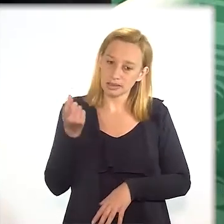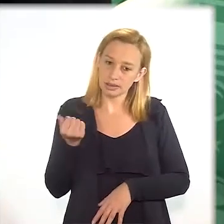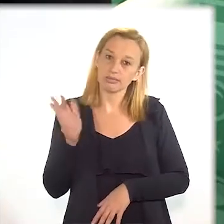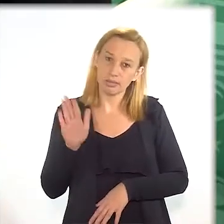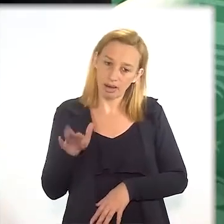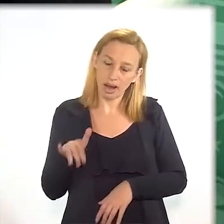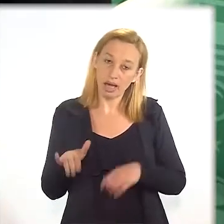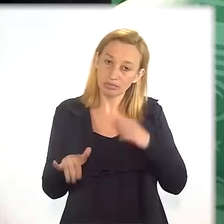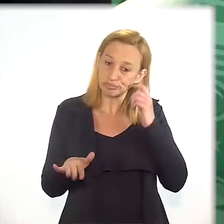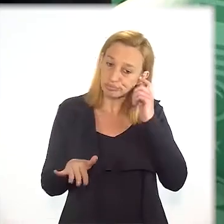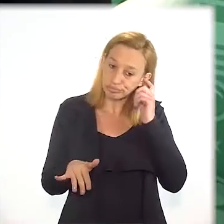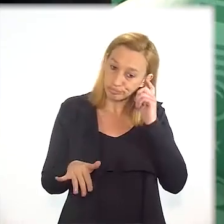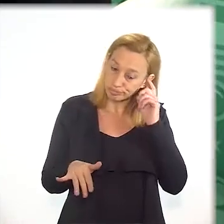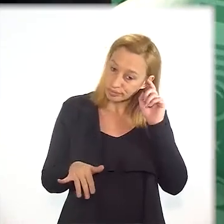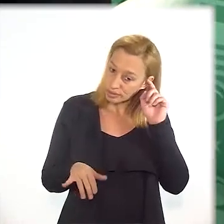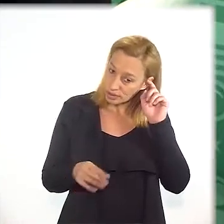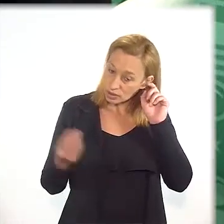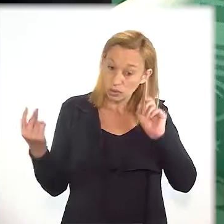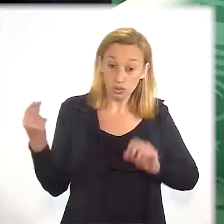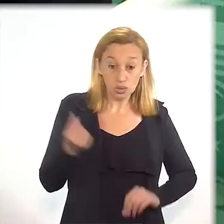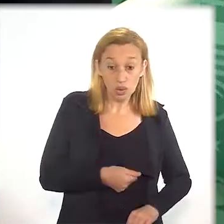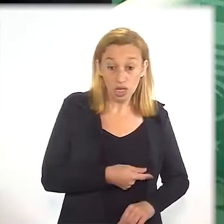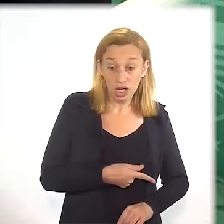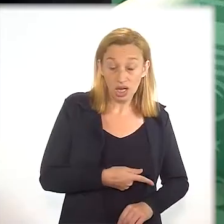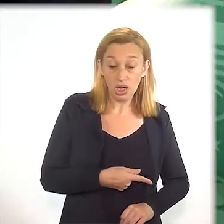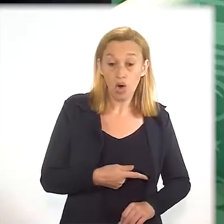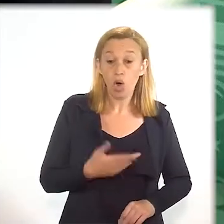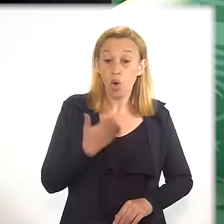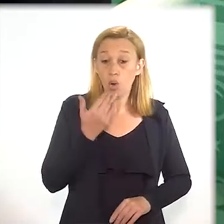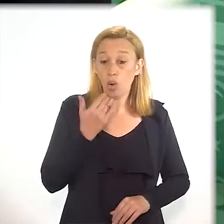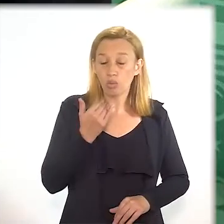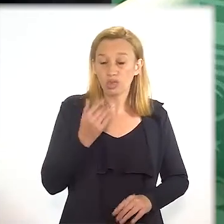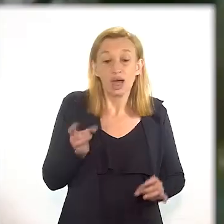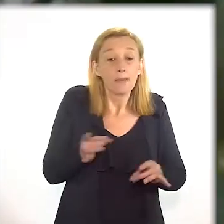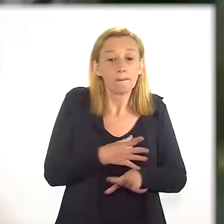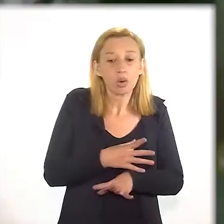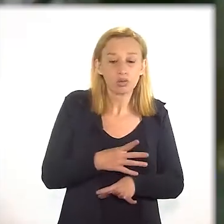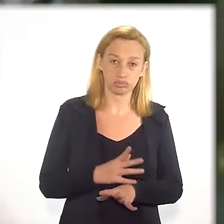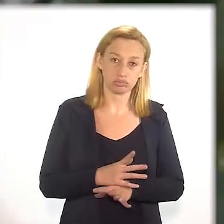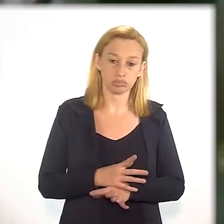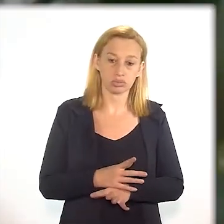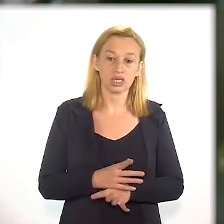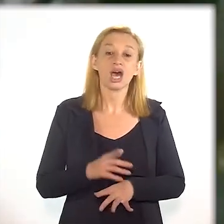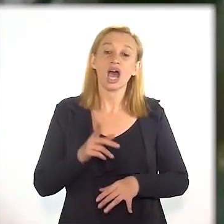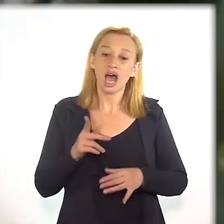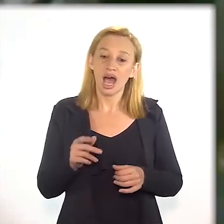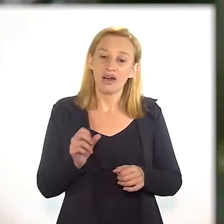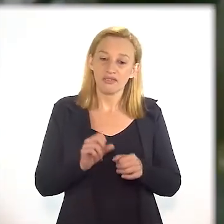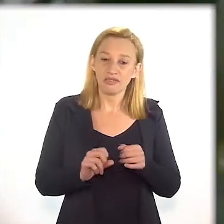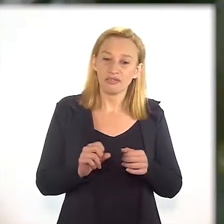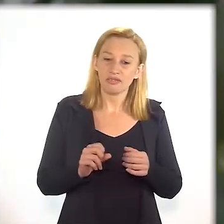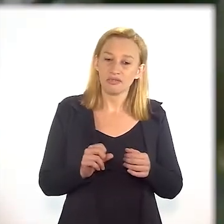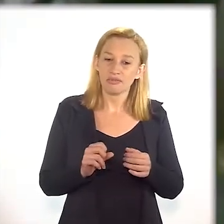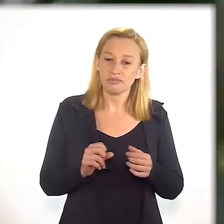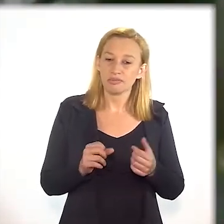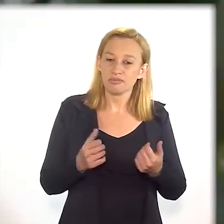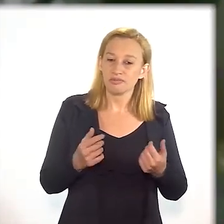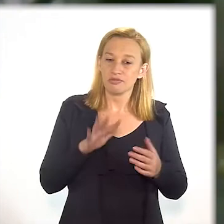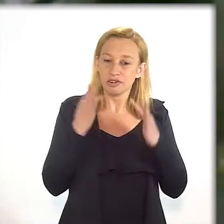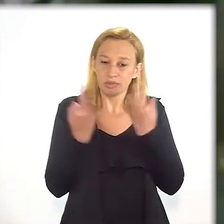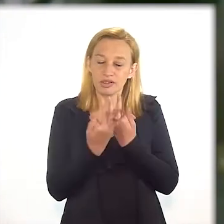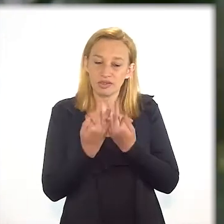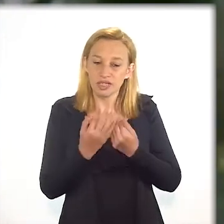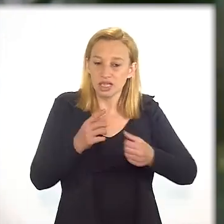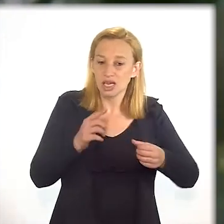barato do que uma comida pronta, congelada. Muitas vezes as famílias precisam fazer essa conta de